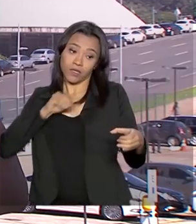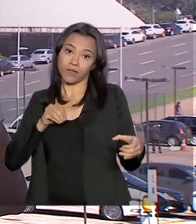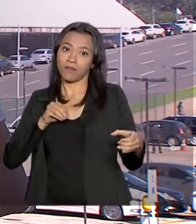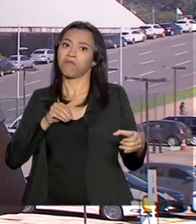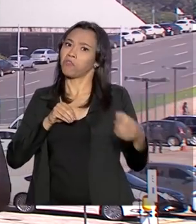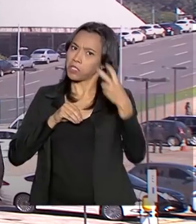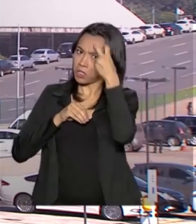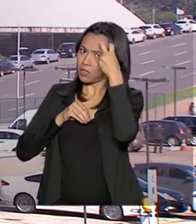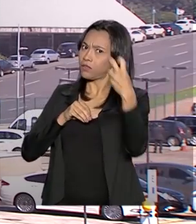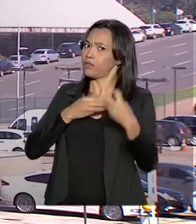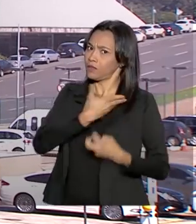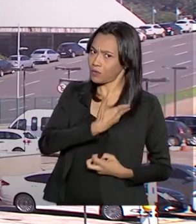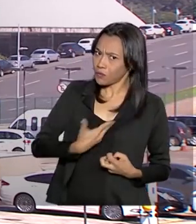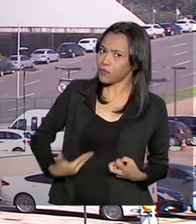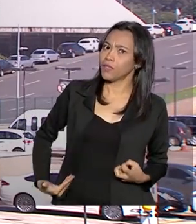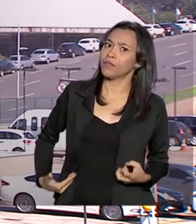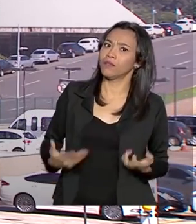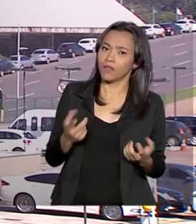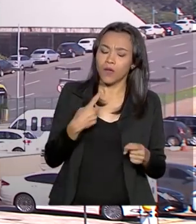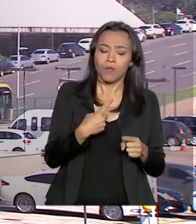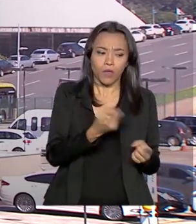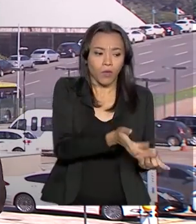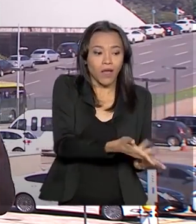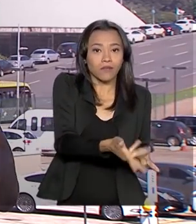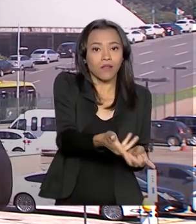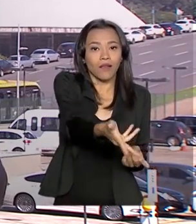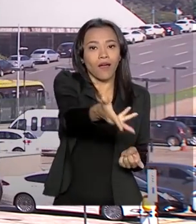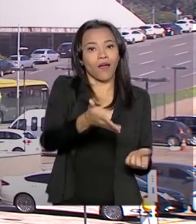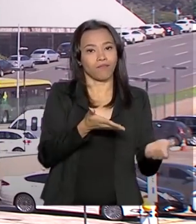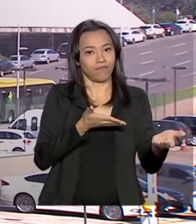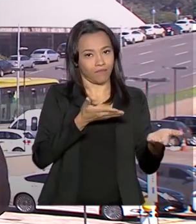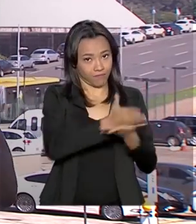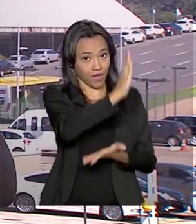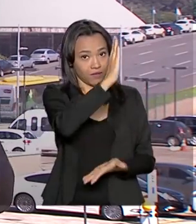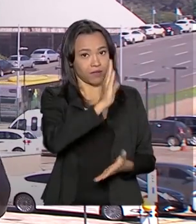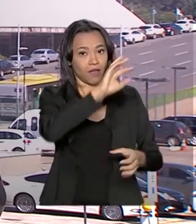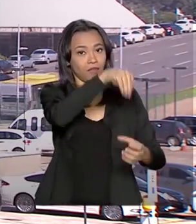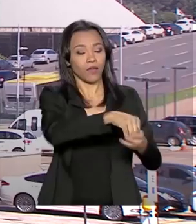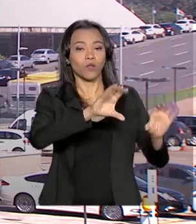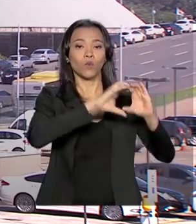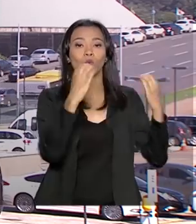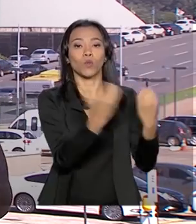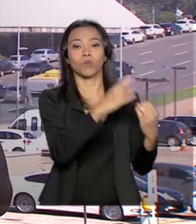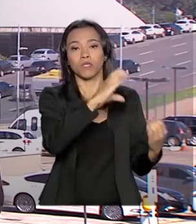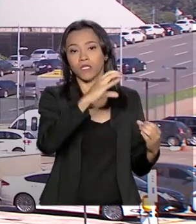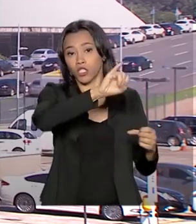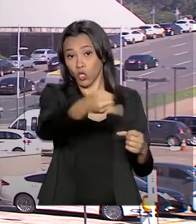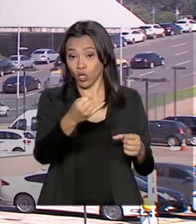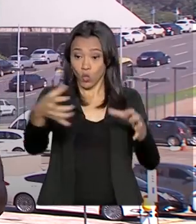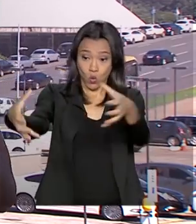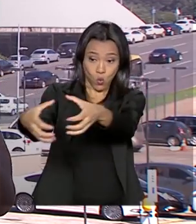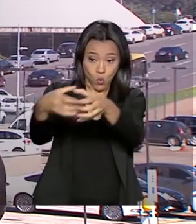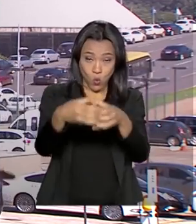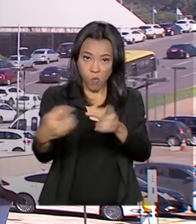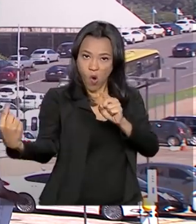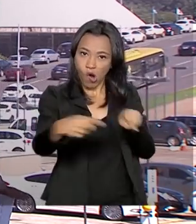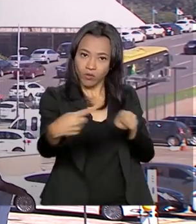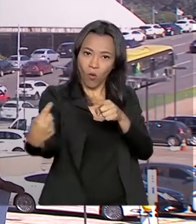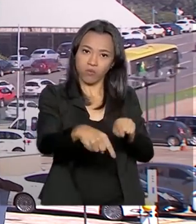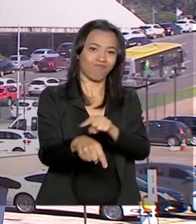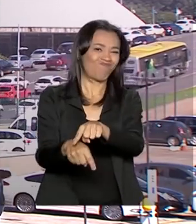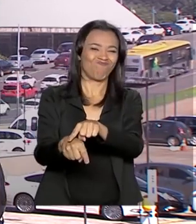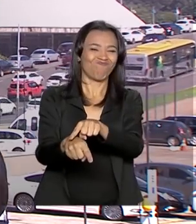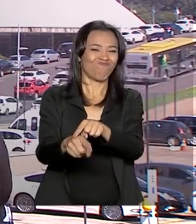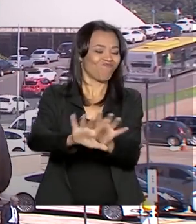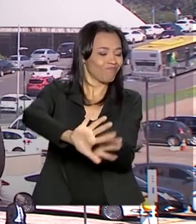porque pode acelerar a tramitação lá na CCJ. A oposição não participou desse acordo, portanto, deve usar a mesma estratégia